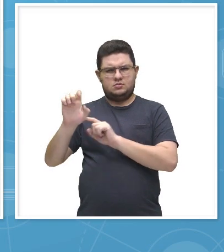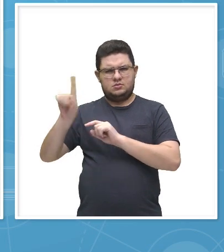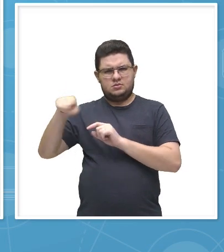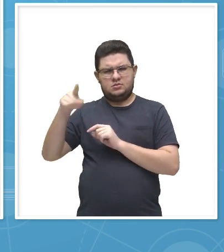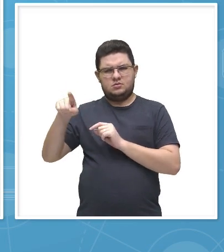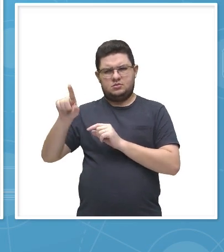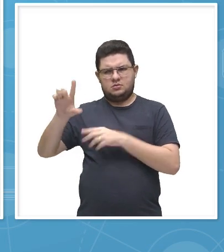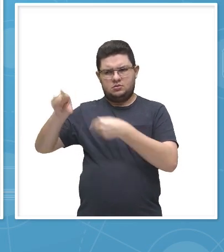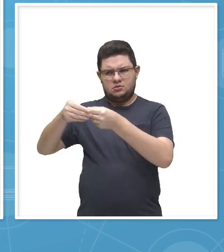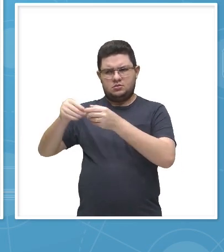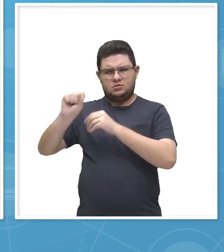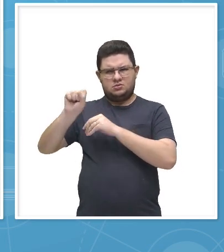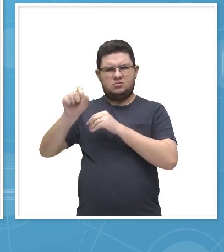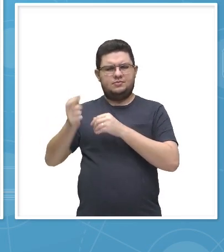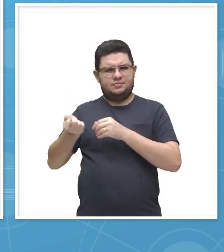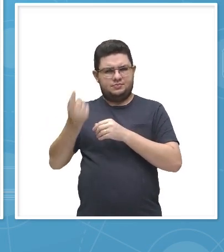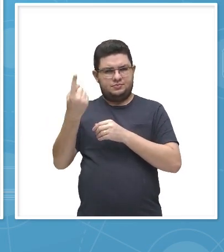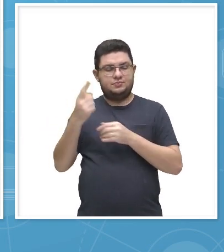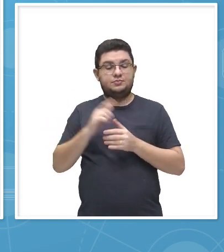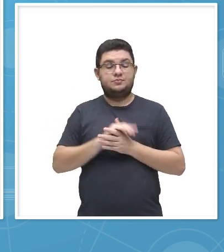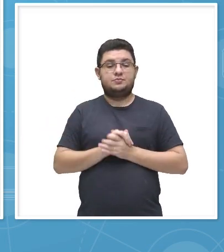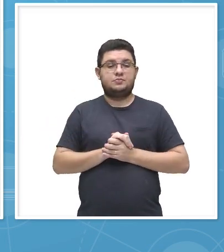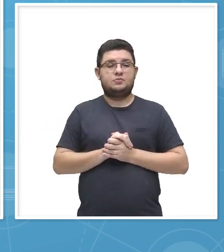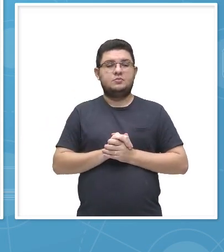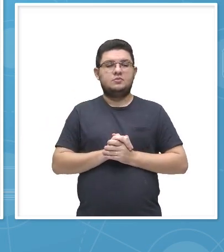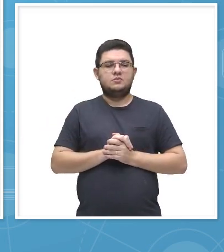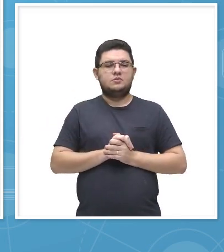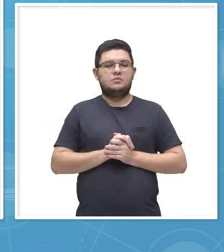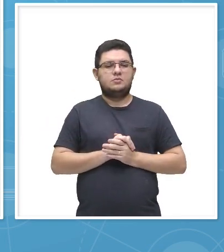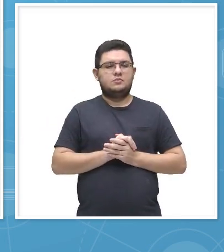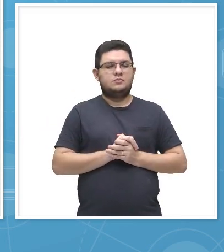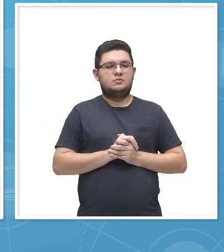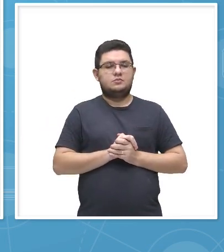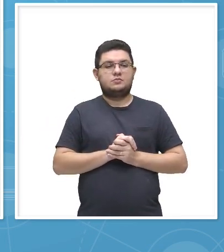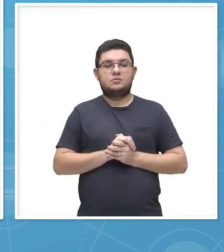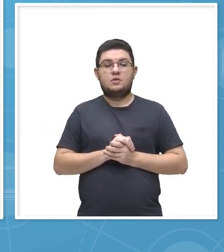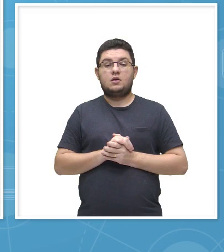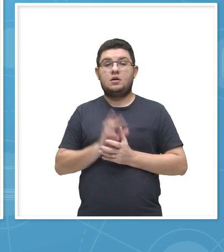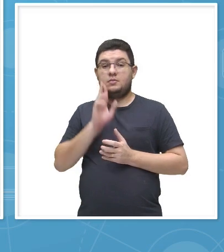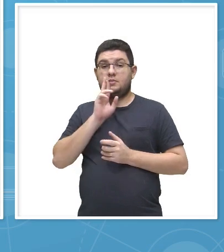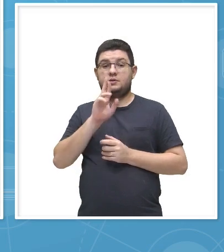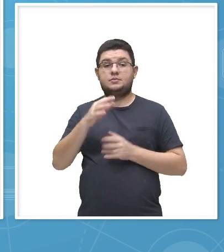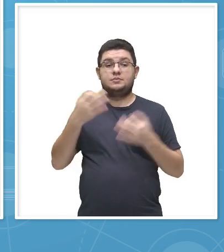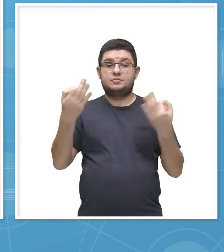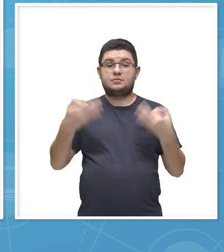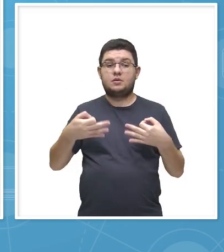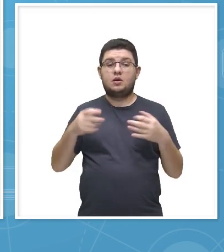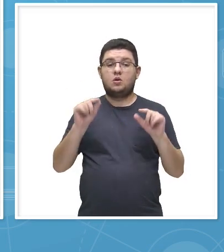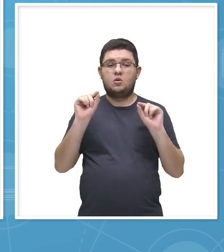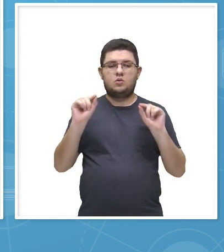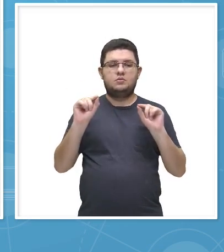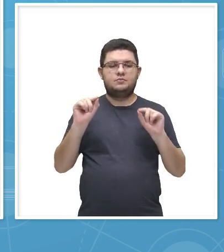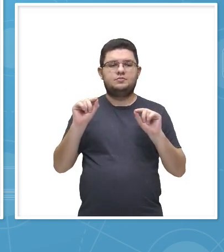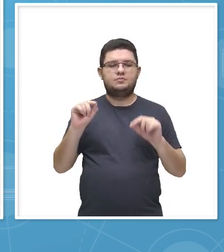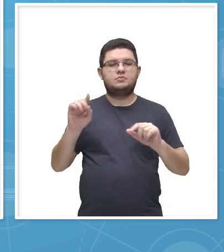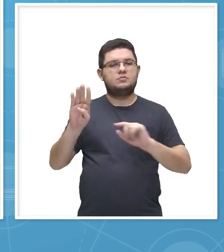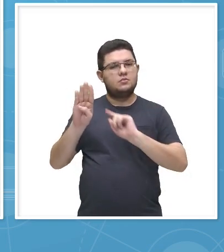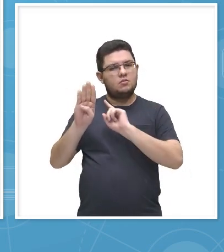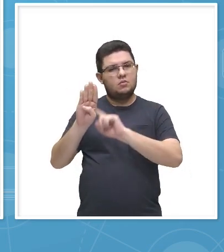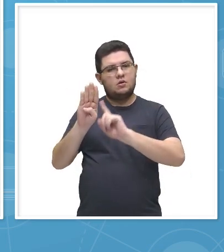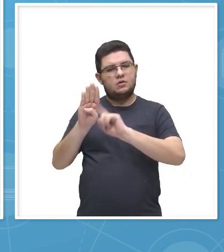então também estranho esse verbo dance que tem a letra é faltando vamos ver a resposta então ver se a letra B que tá todo mundo